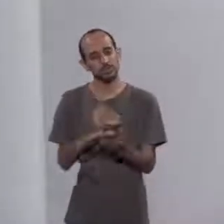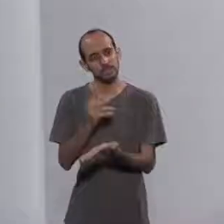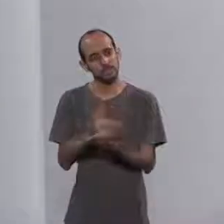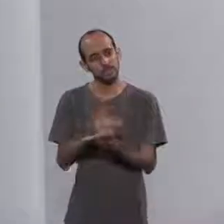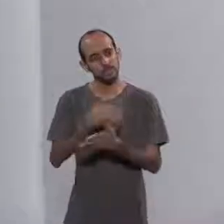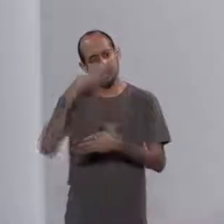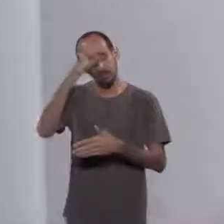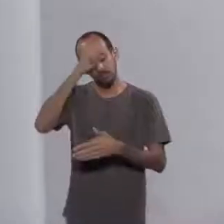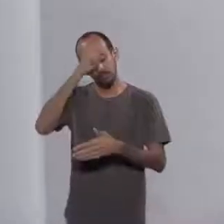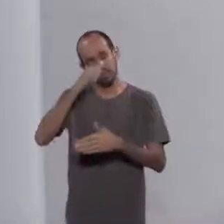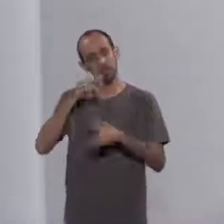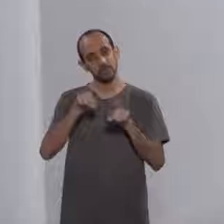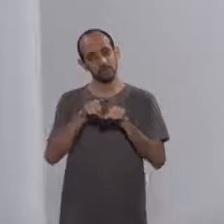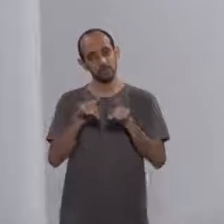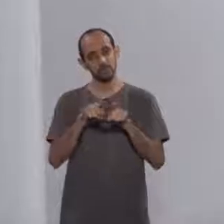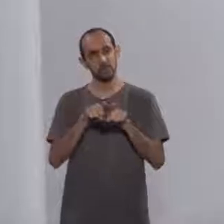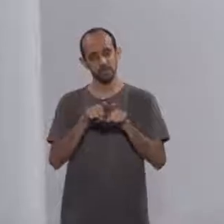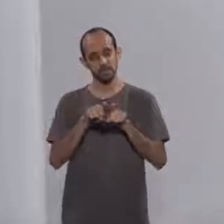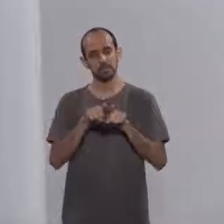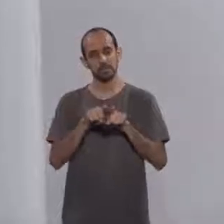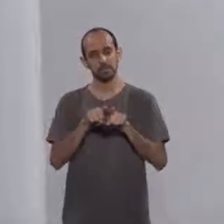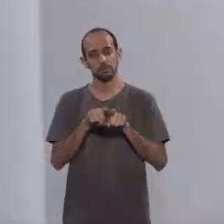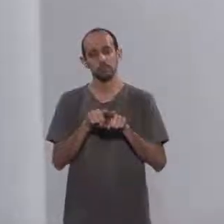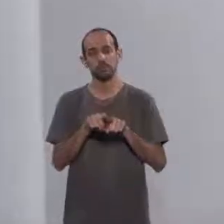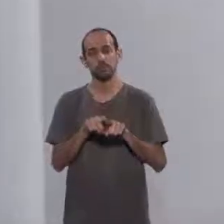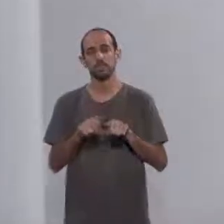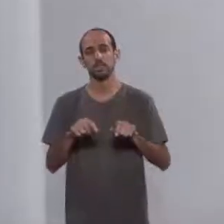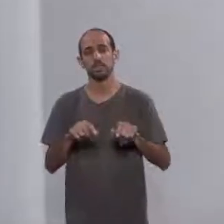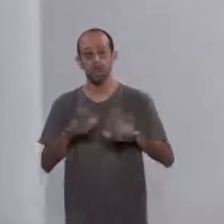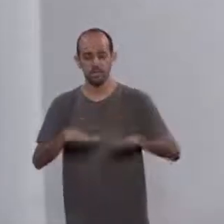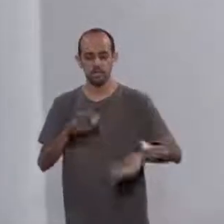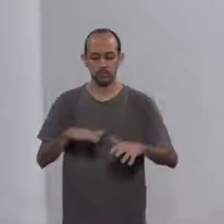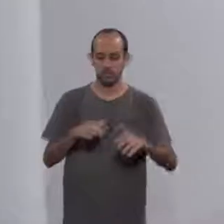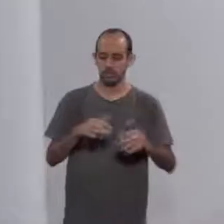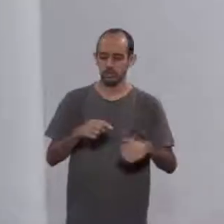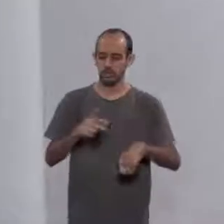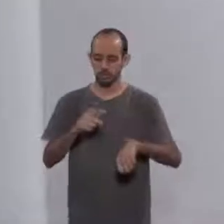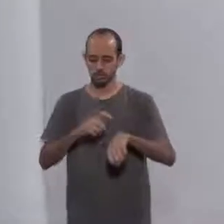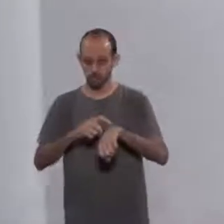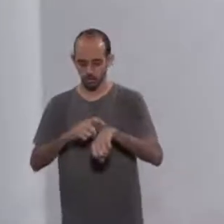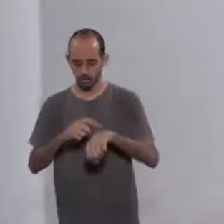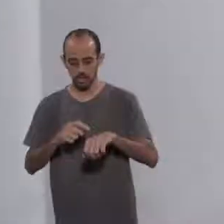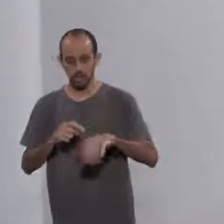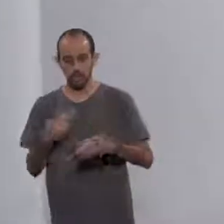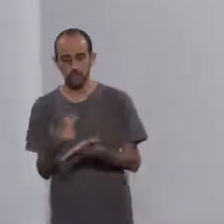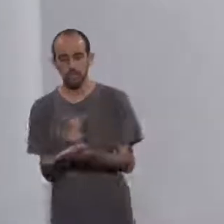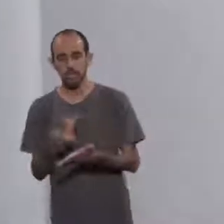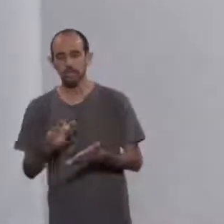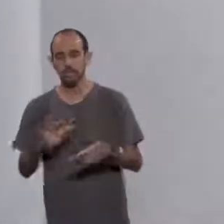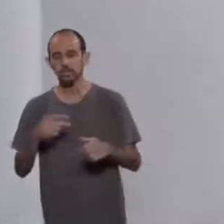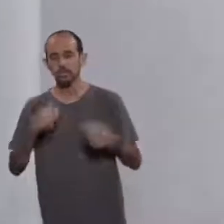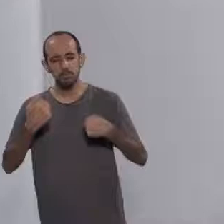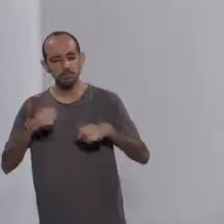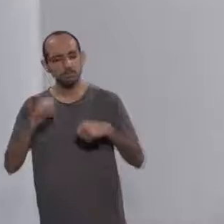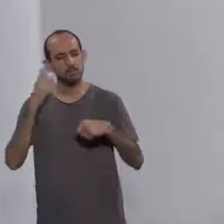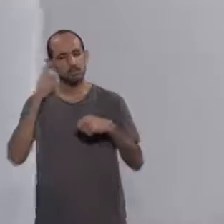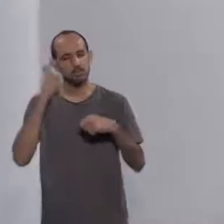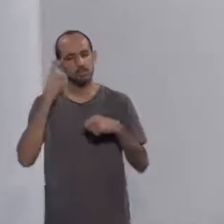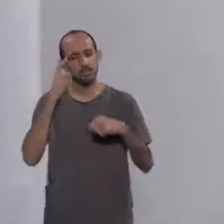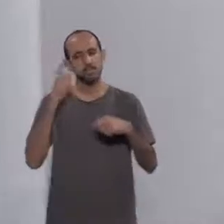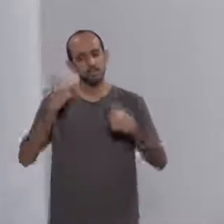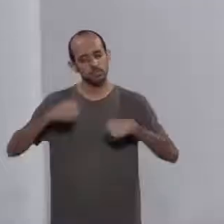formação, mas sempre algumas questões nos colocam em situações que a gente precisa rever, a gente precisa repensar, a gente